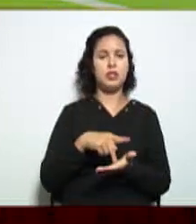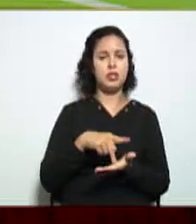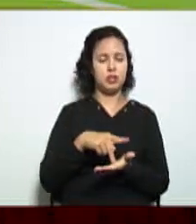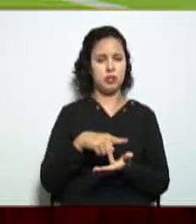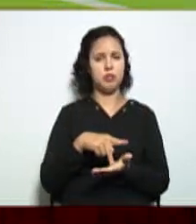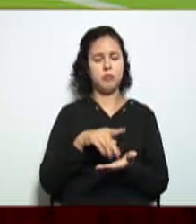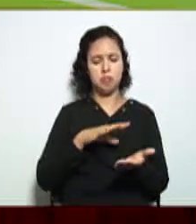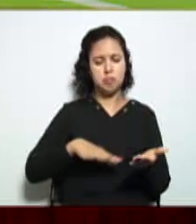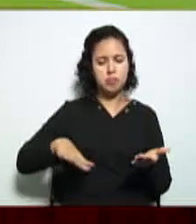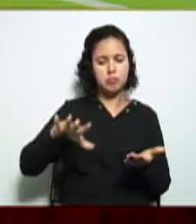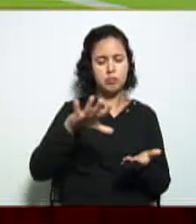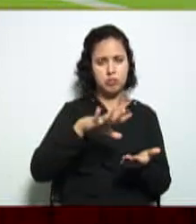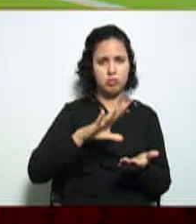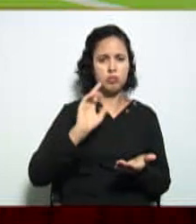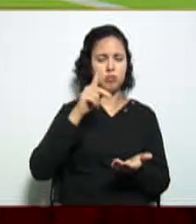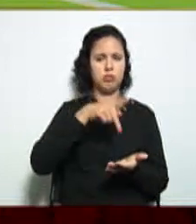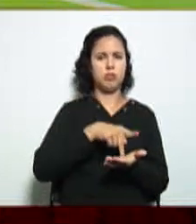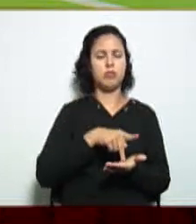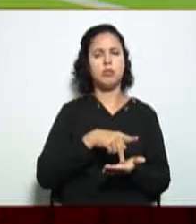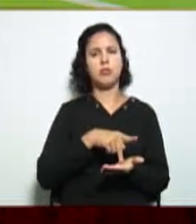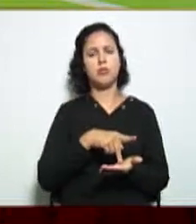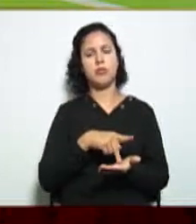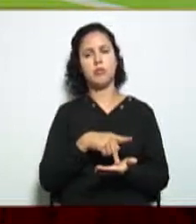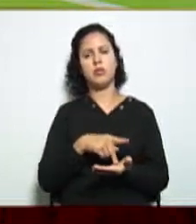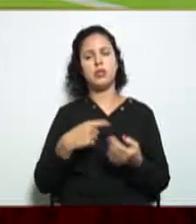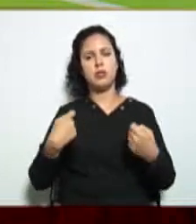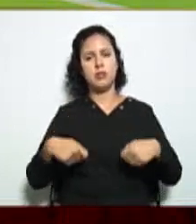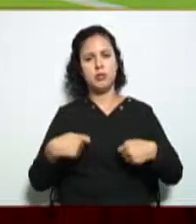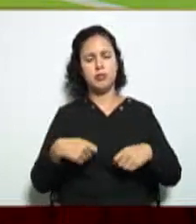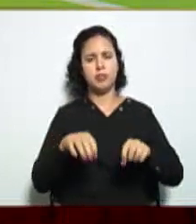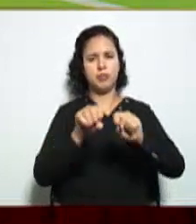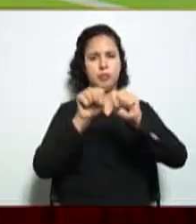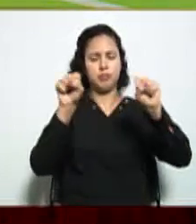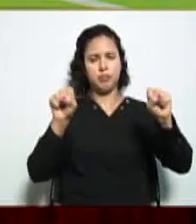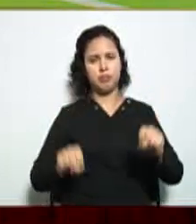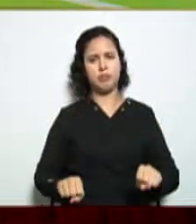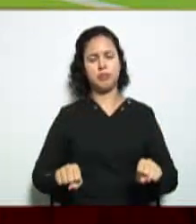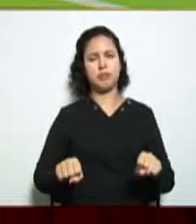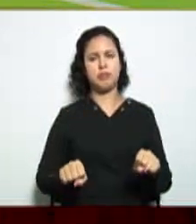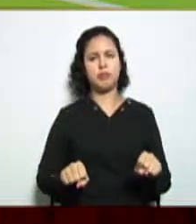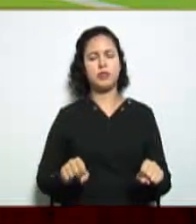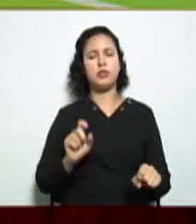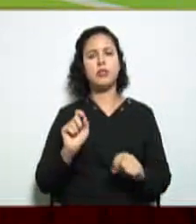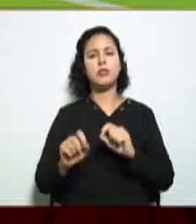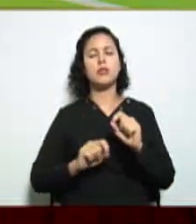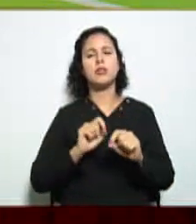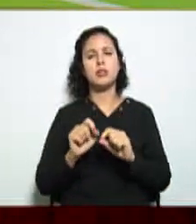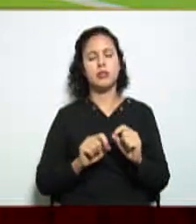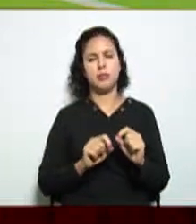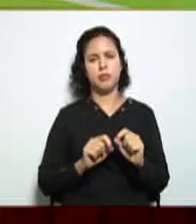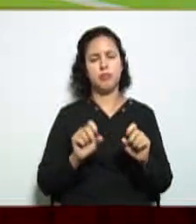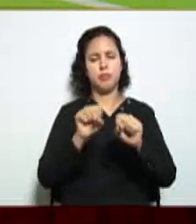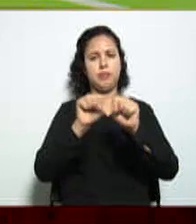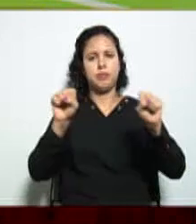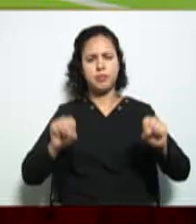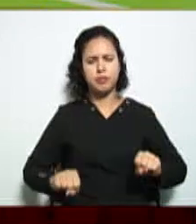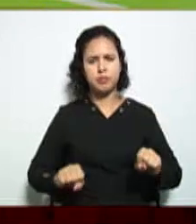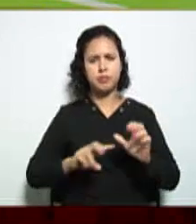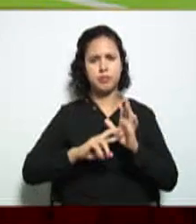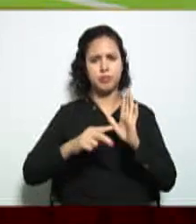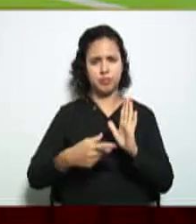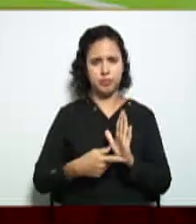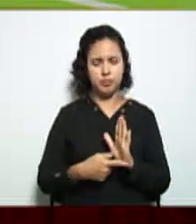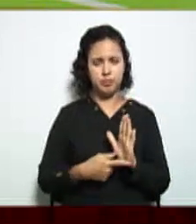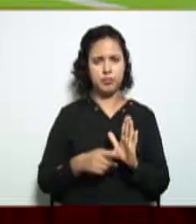estar no plano da realidade. Ele tem que ter essa sistematização. O que é ser sistemático, né?